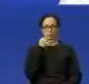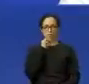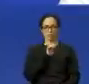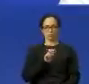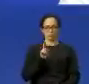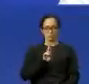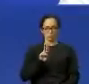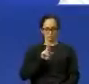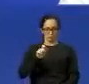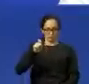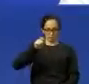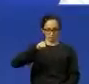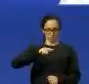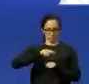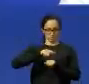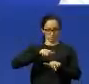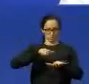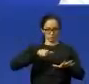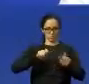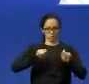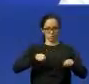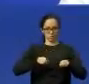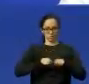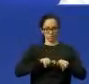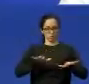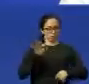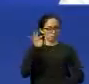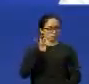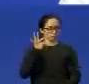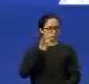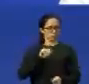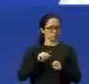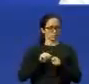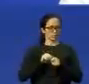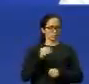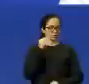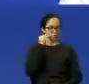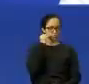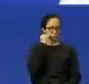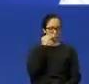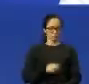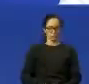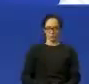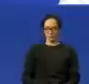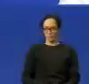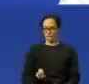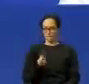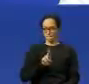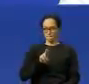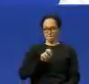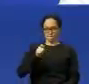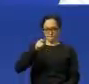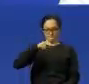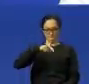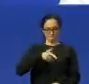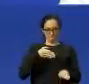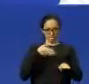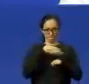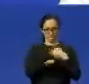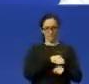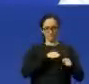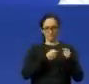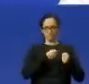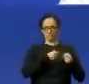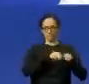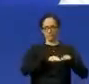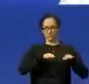energia térmica para um projeto do campus de uma universidade brasileira. E aí falava sobre a instalação de painéis solares na área dos estacionamentos e na